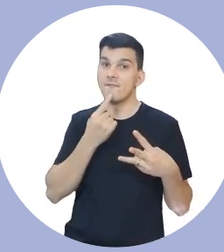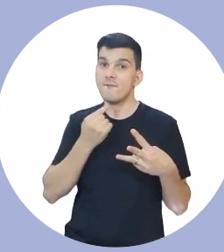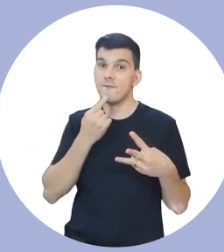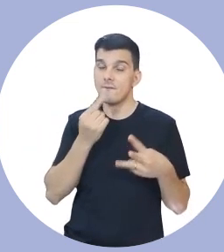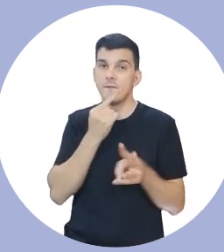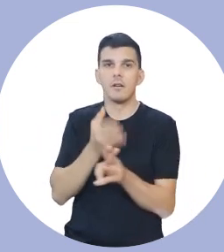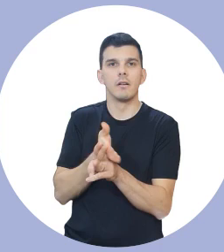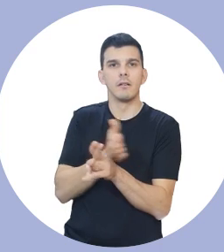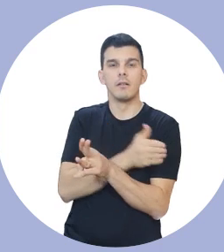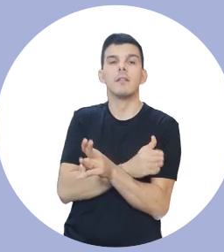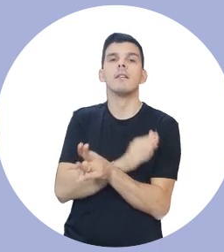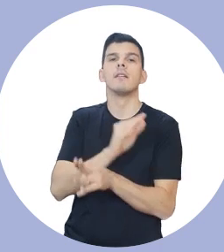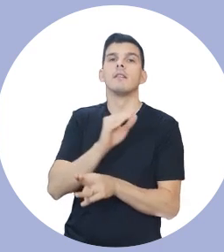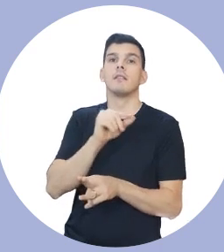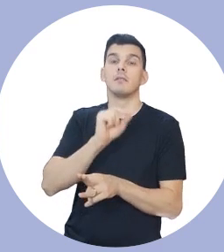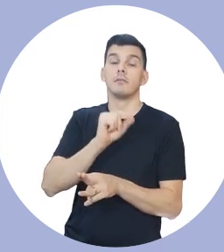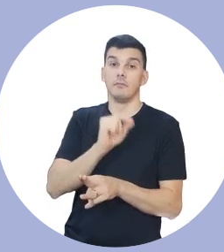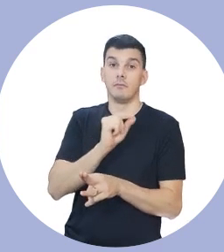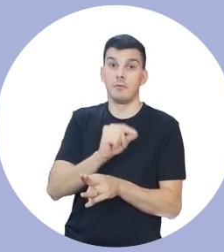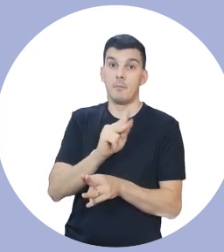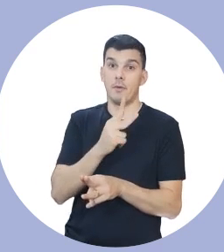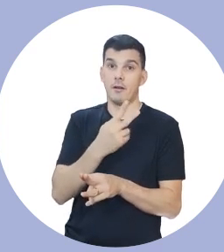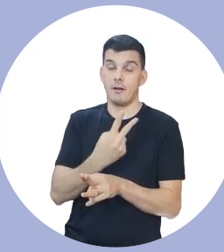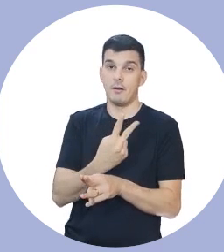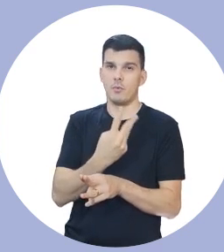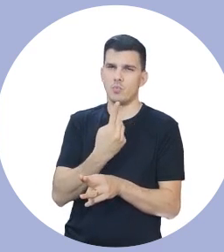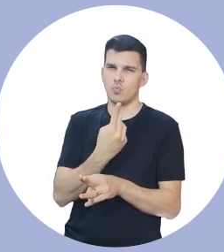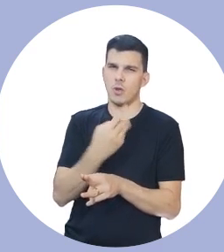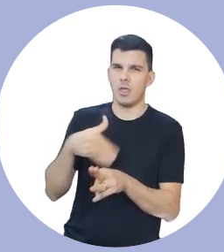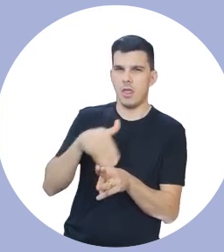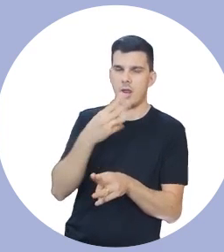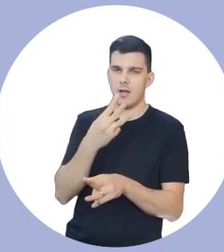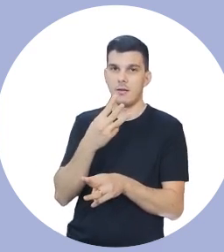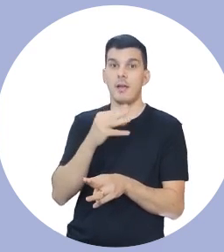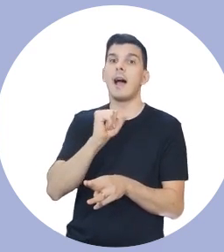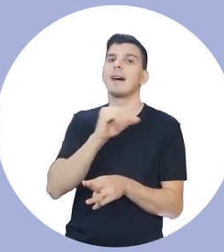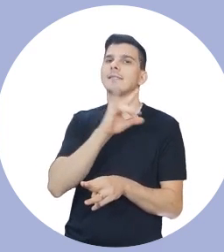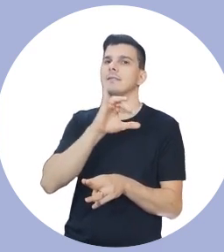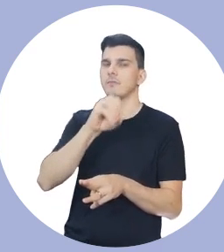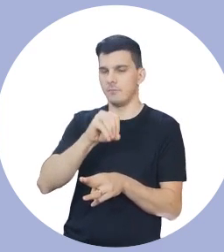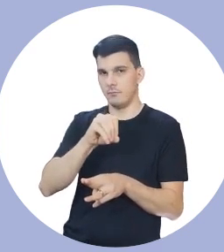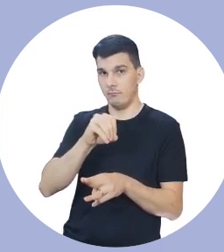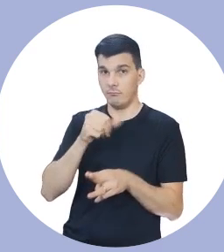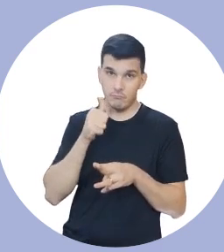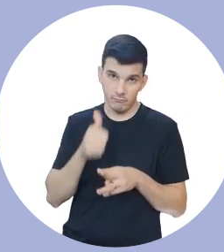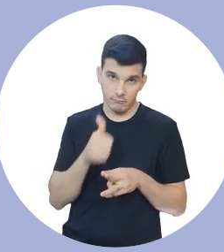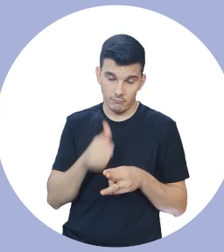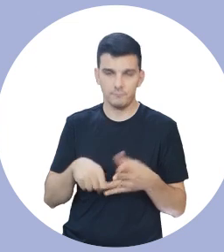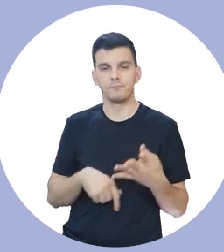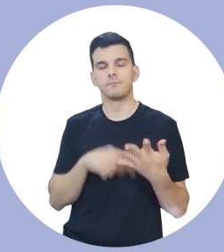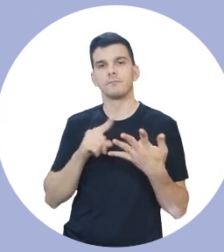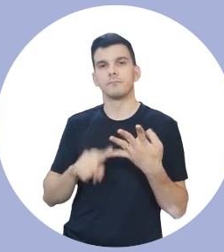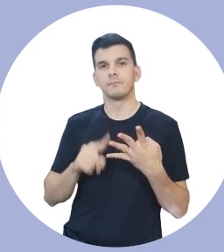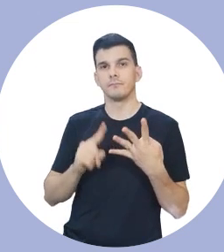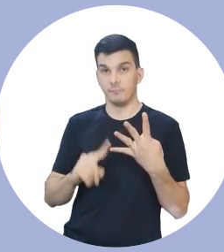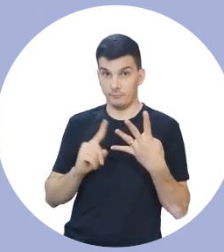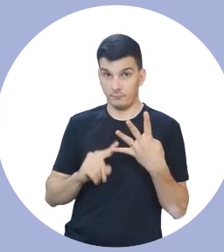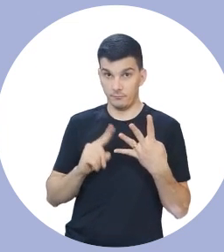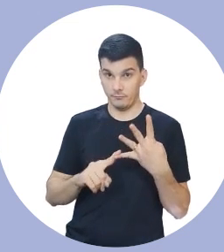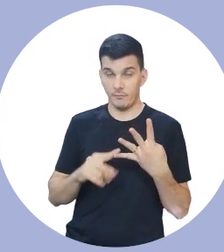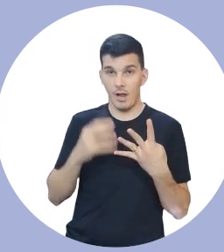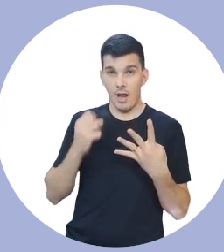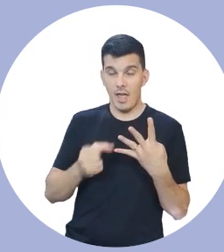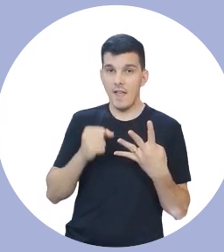O vinagre, cor vermelha, vermelho em volta de pH entre 1 e 3. pH entre 1 e 3, caráter